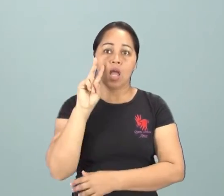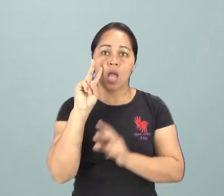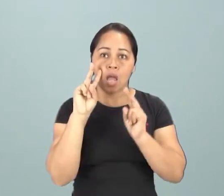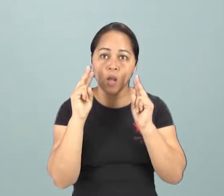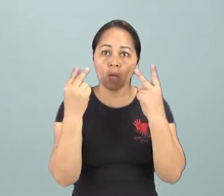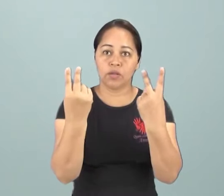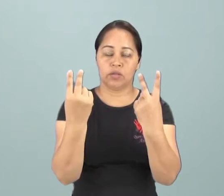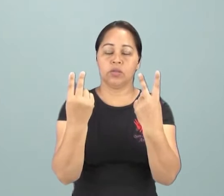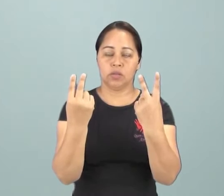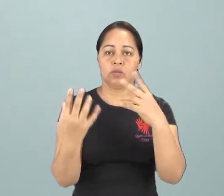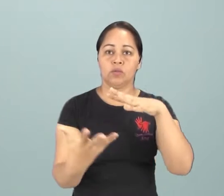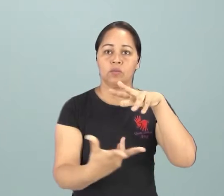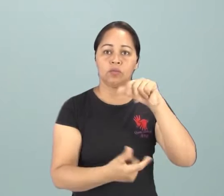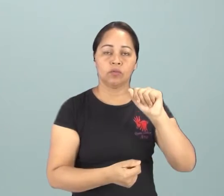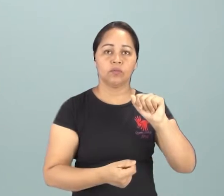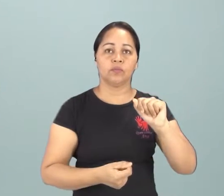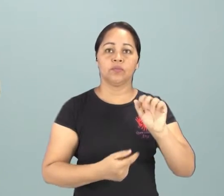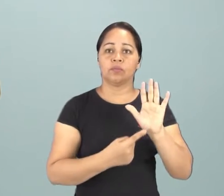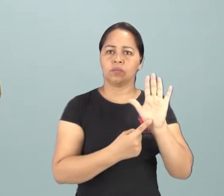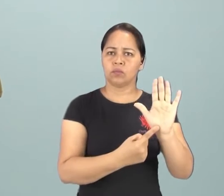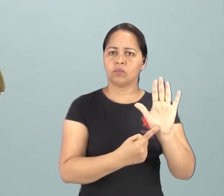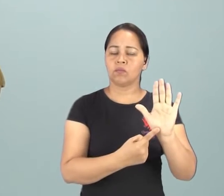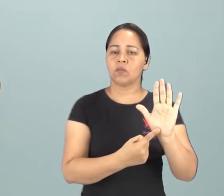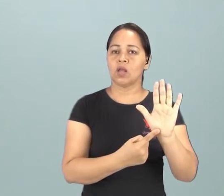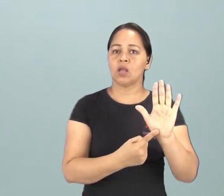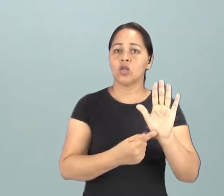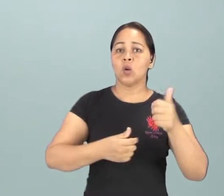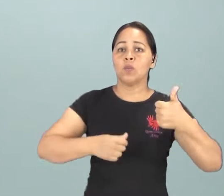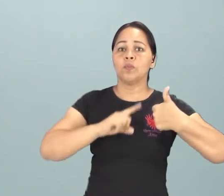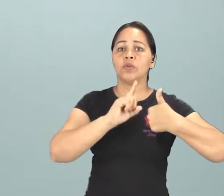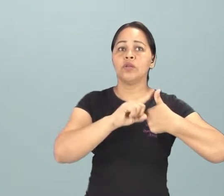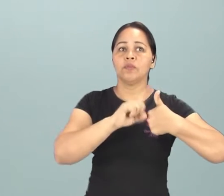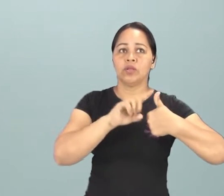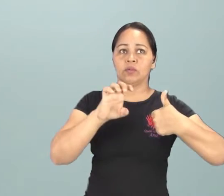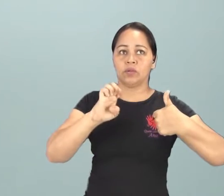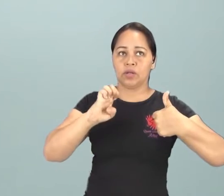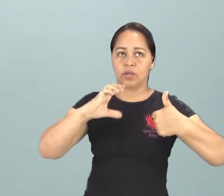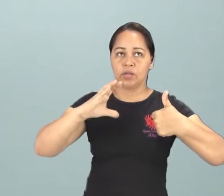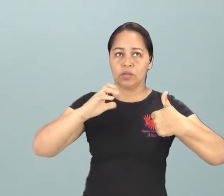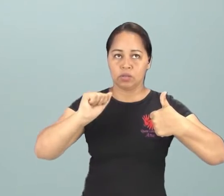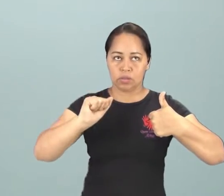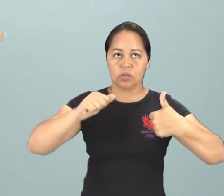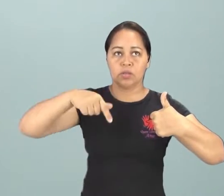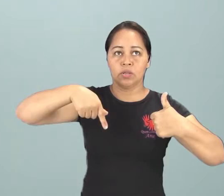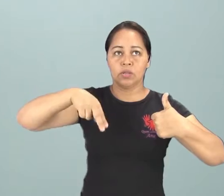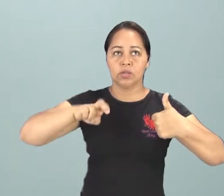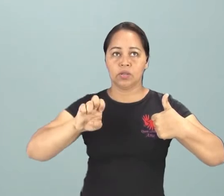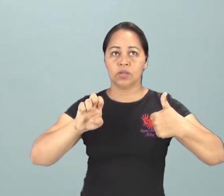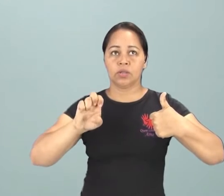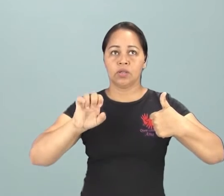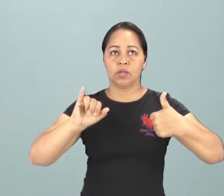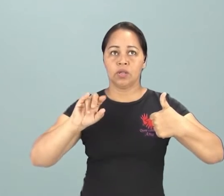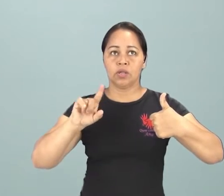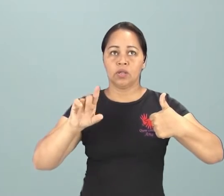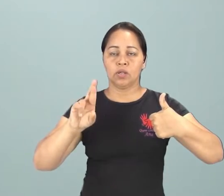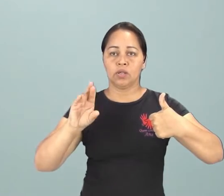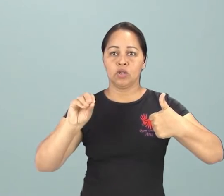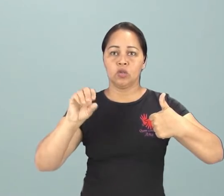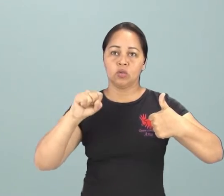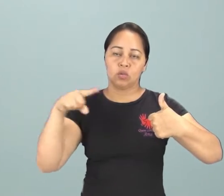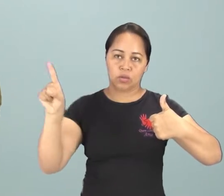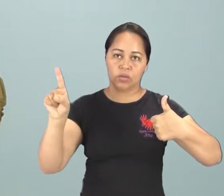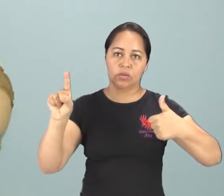quero ressaltar o nome de Eça de Queiroz e a obra que abre o naturalismo em Portugal, O Crime do Padre